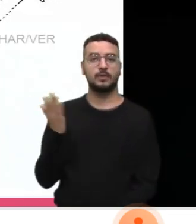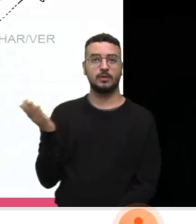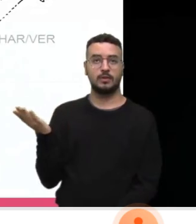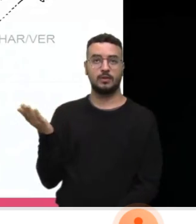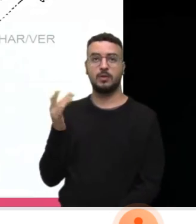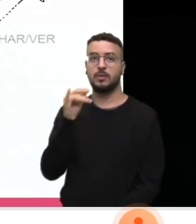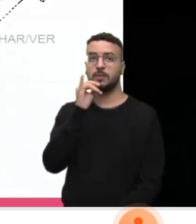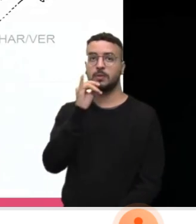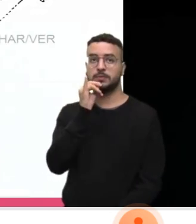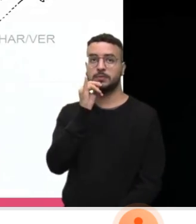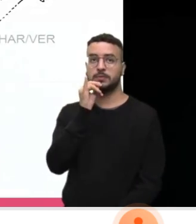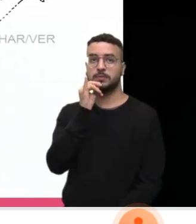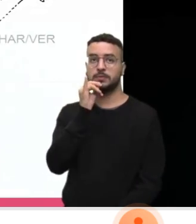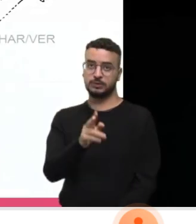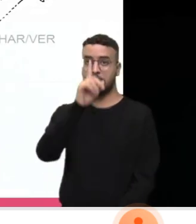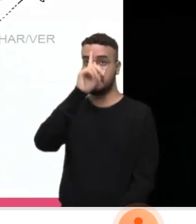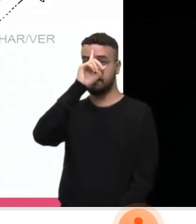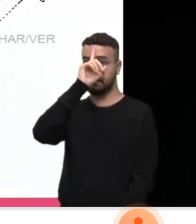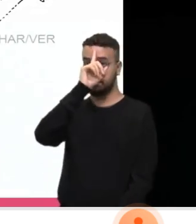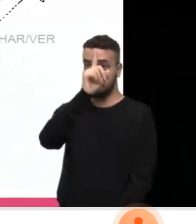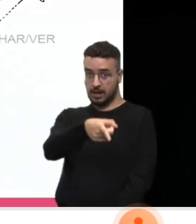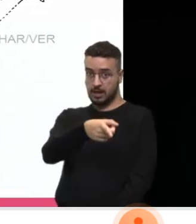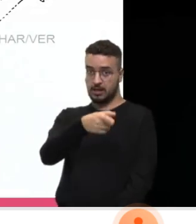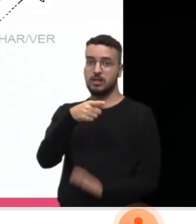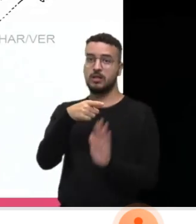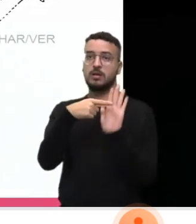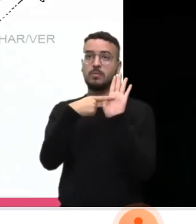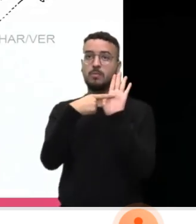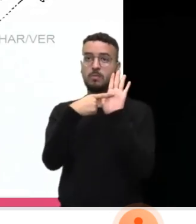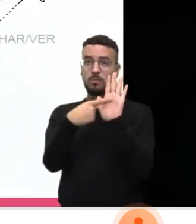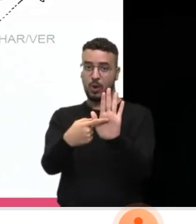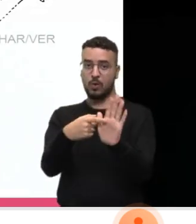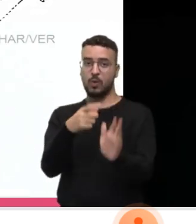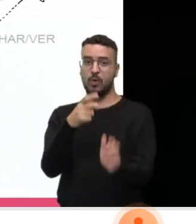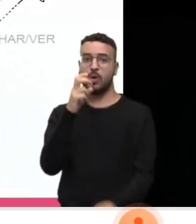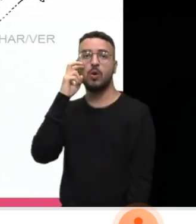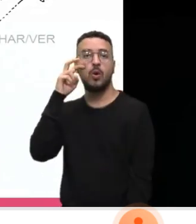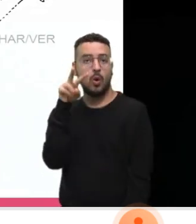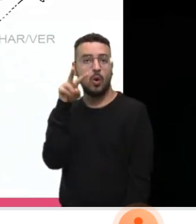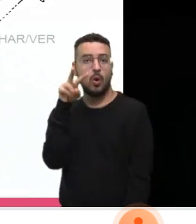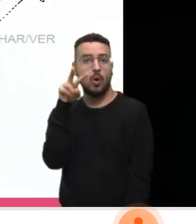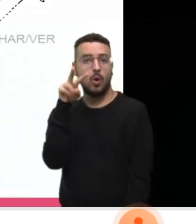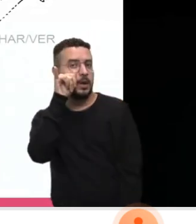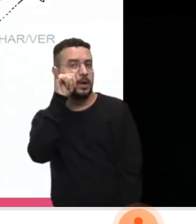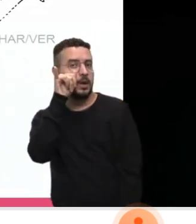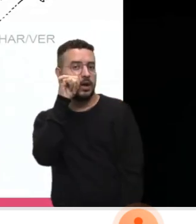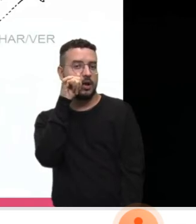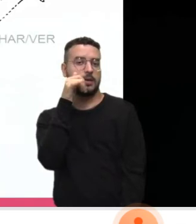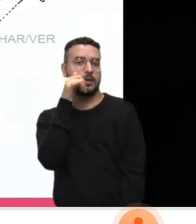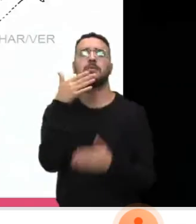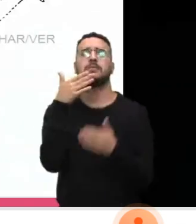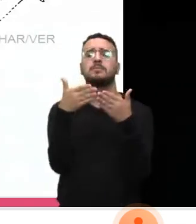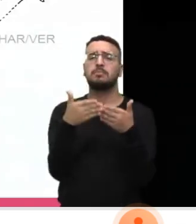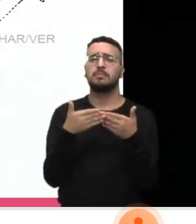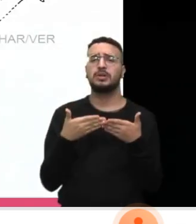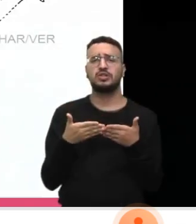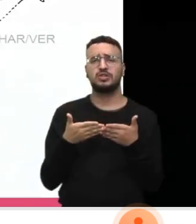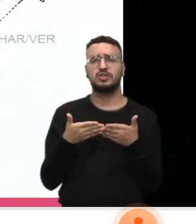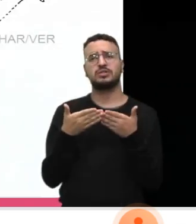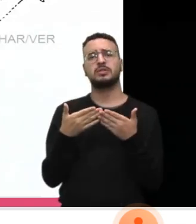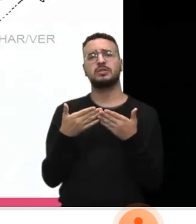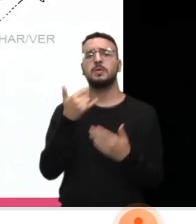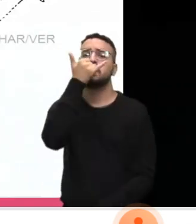mostrar, olhar, é um verbo direcional, paquerar, pedir e perdoar. Então,